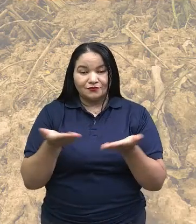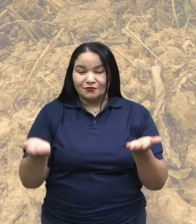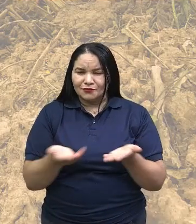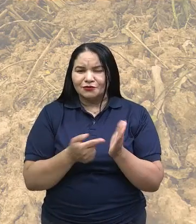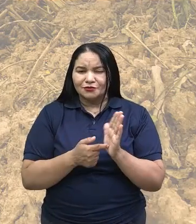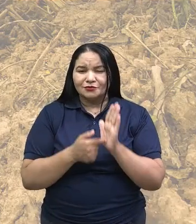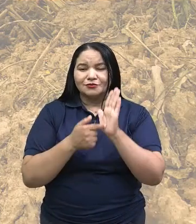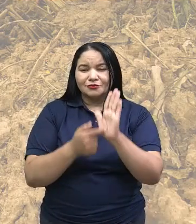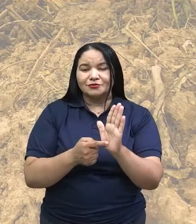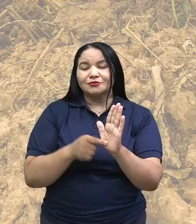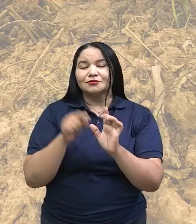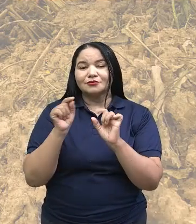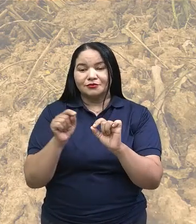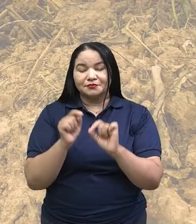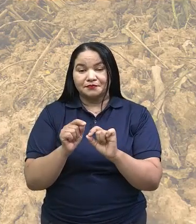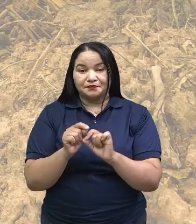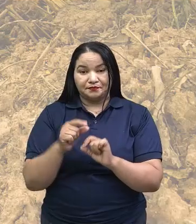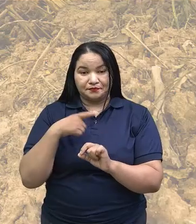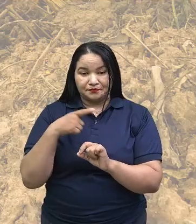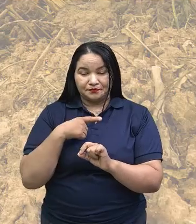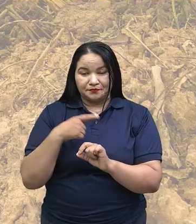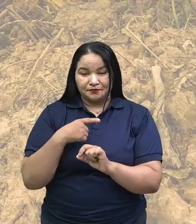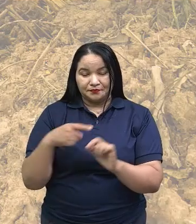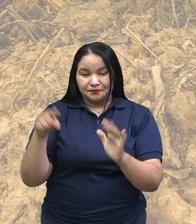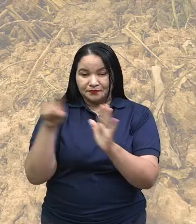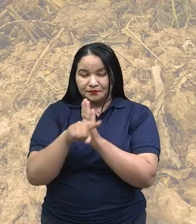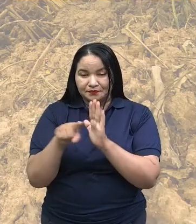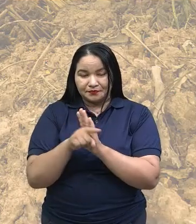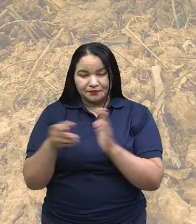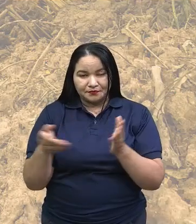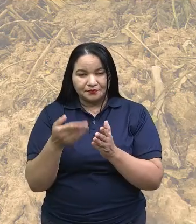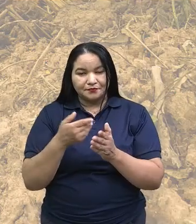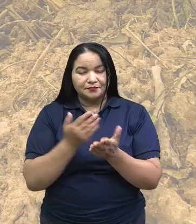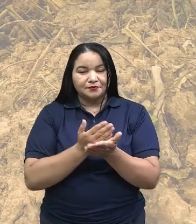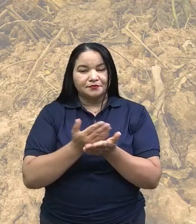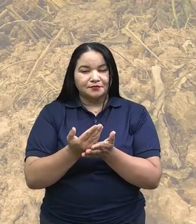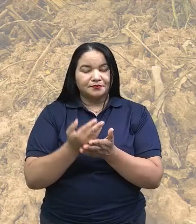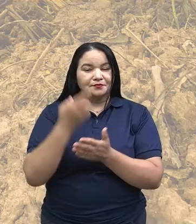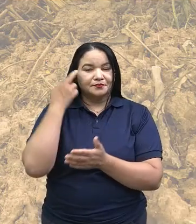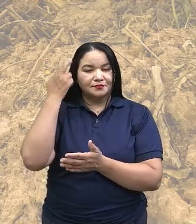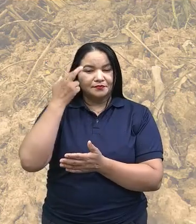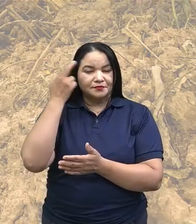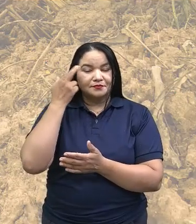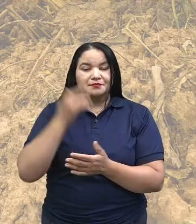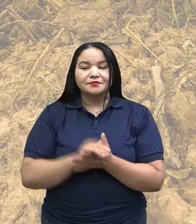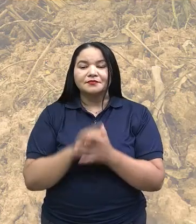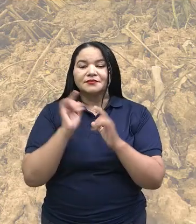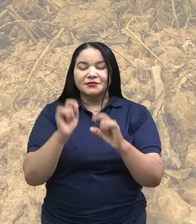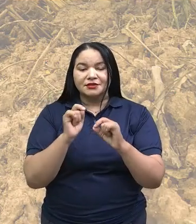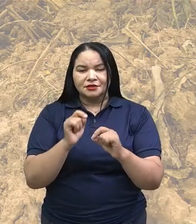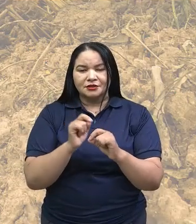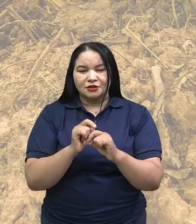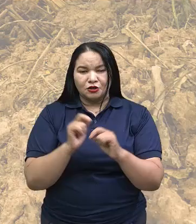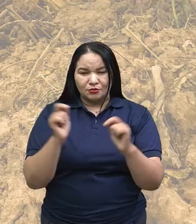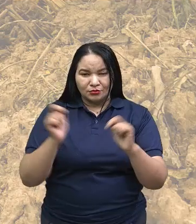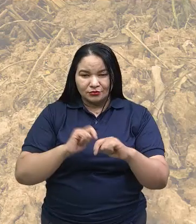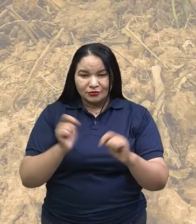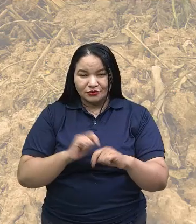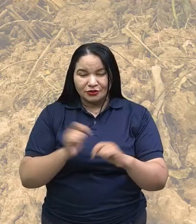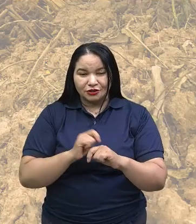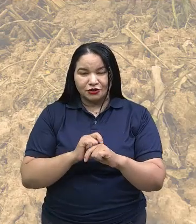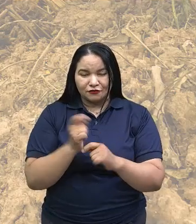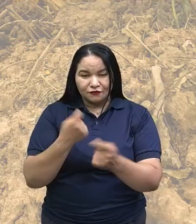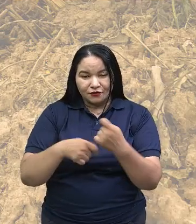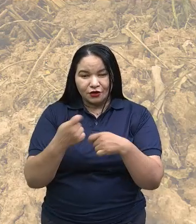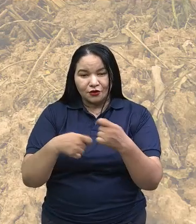uma pergunta para iniciarmos essa reflexão. Então, é possível crescer